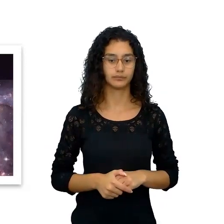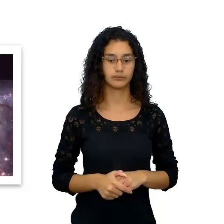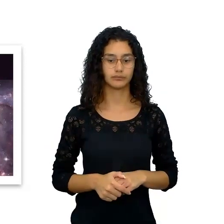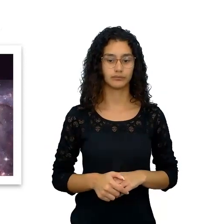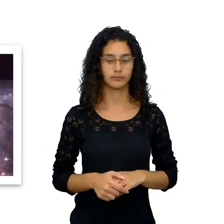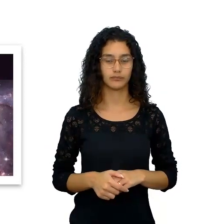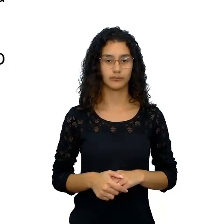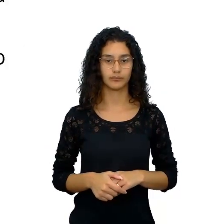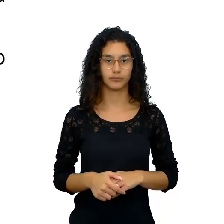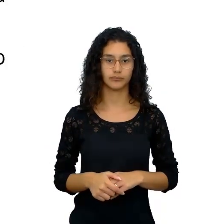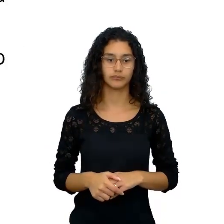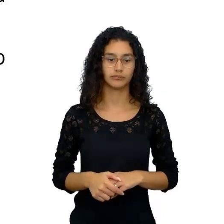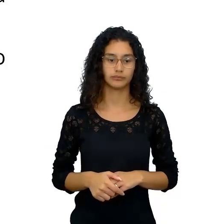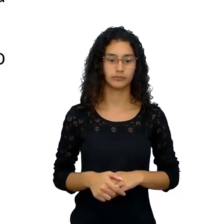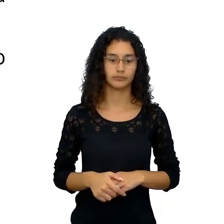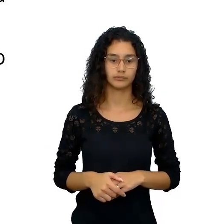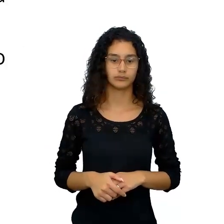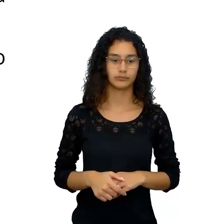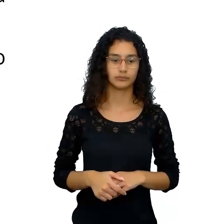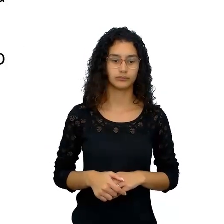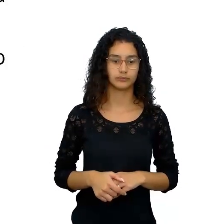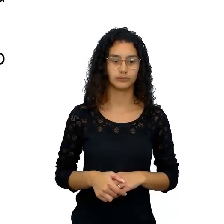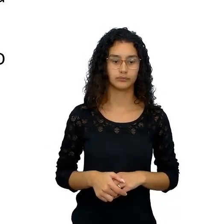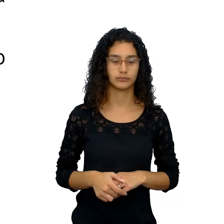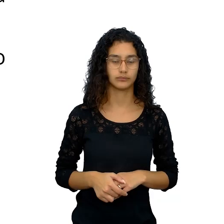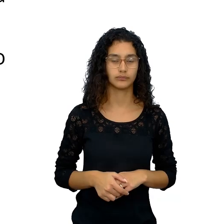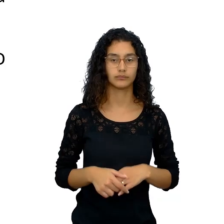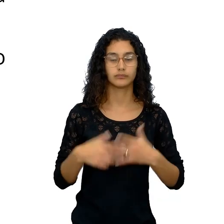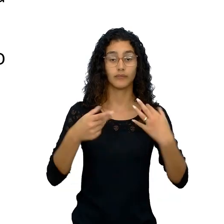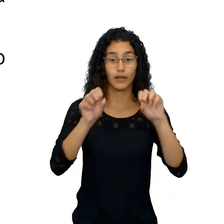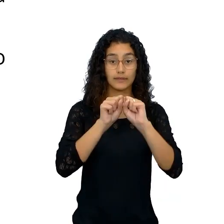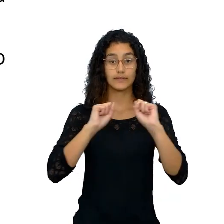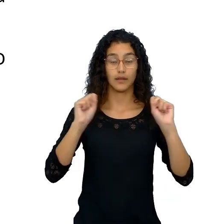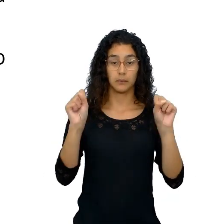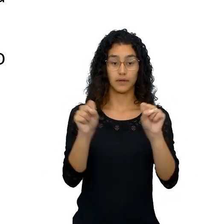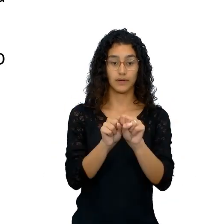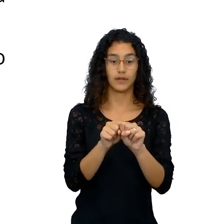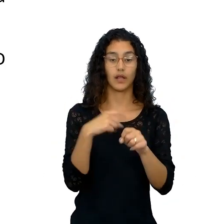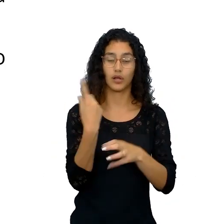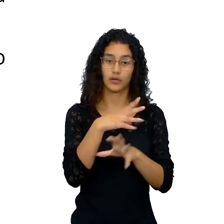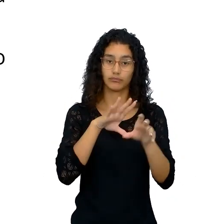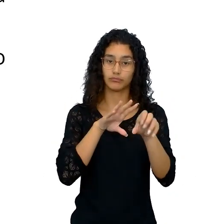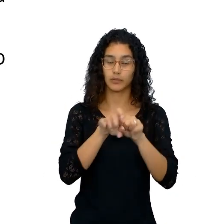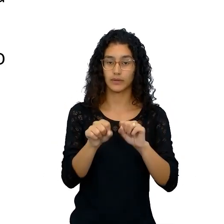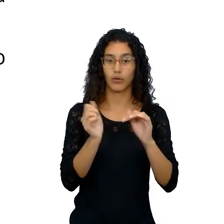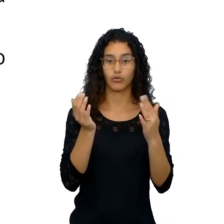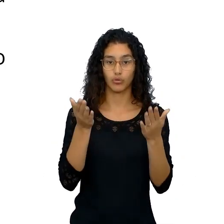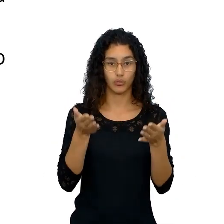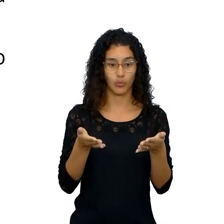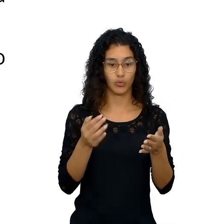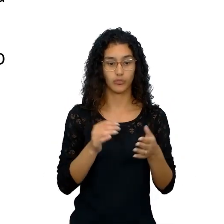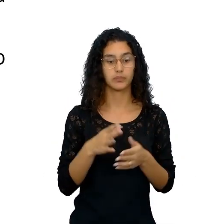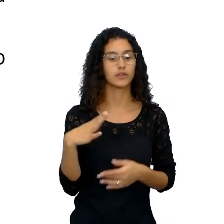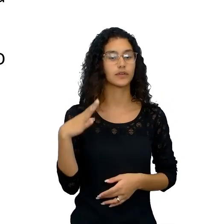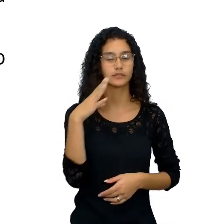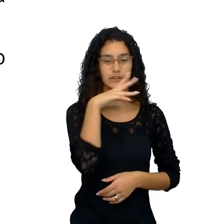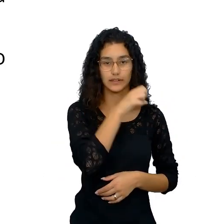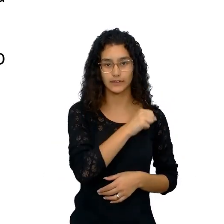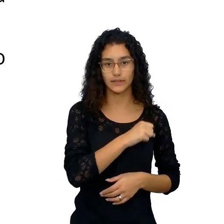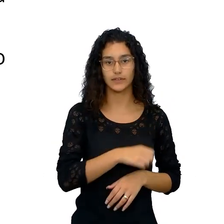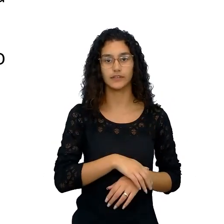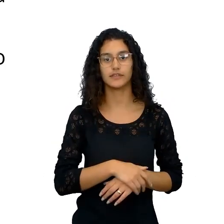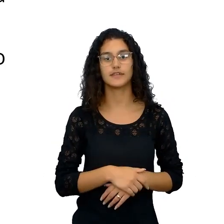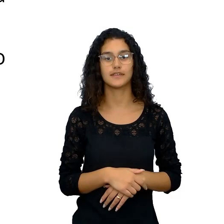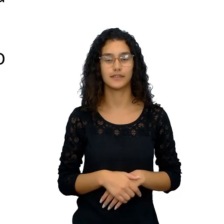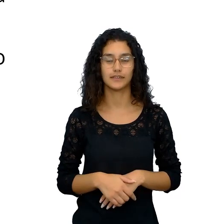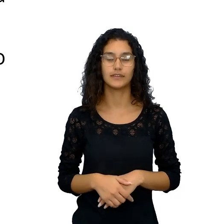sei como que fala. Vamos lá, gente, então, sistematizando a nossa formação de hoje. Passou rapidinho,